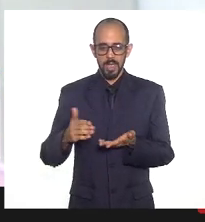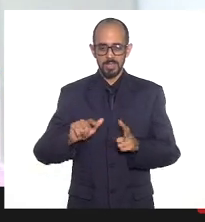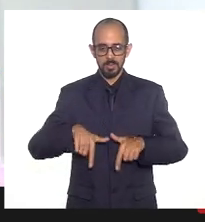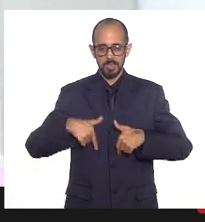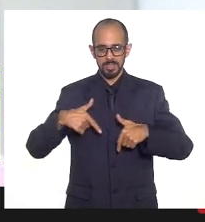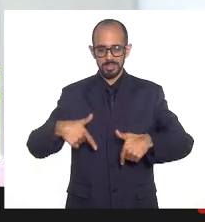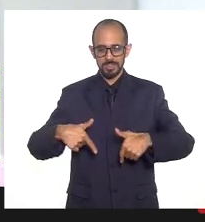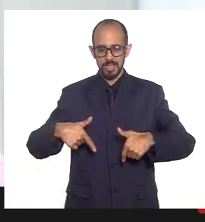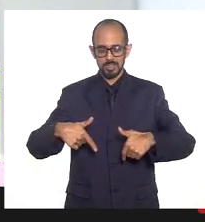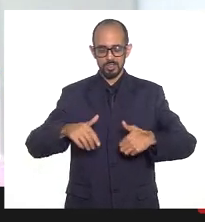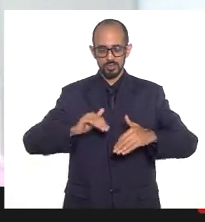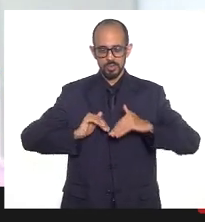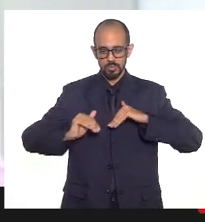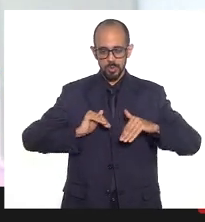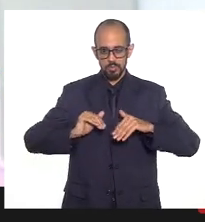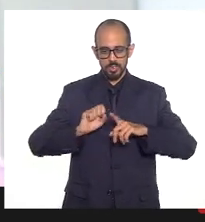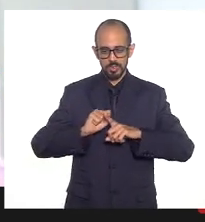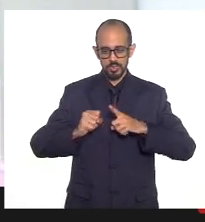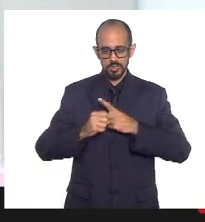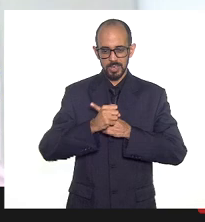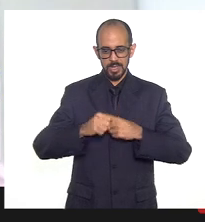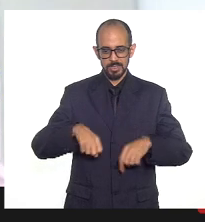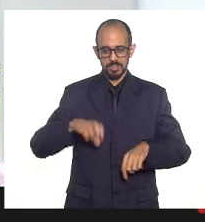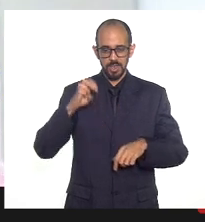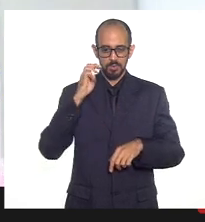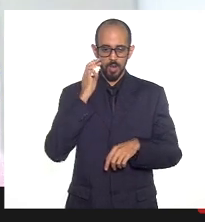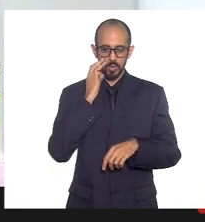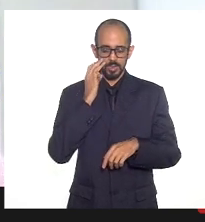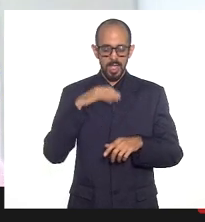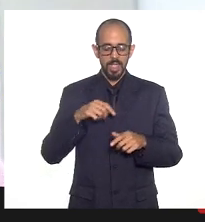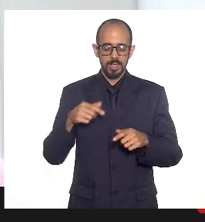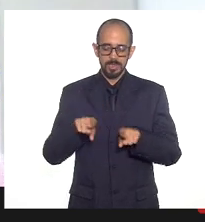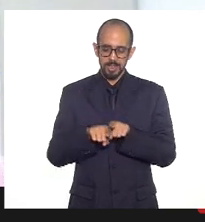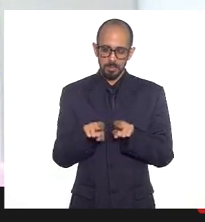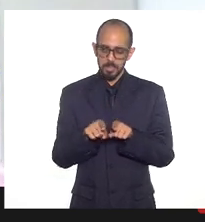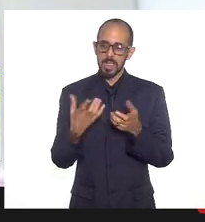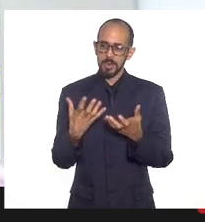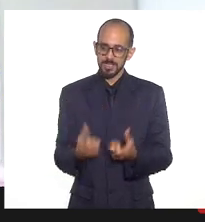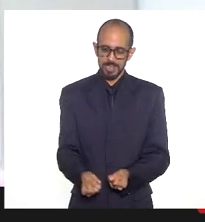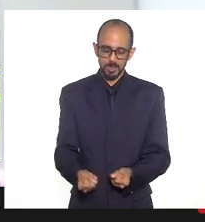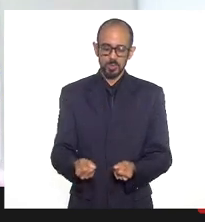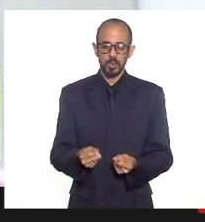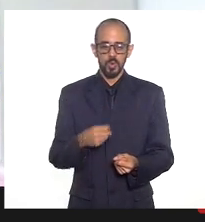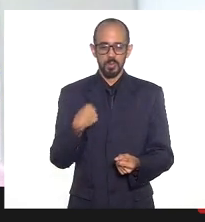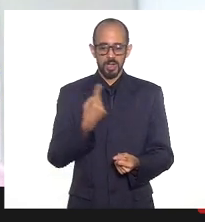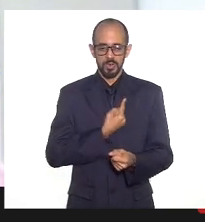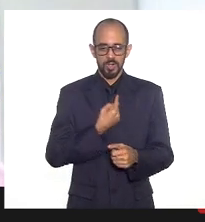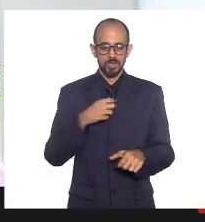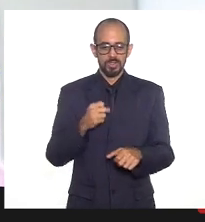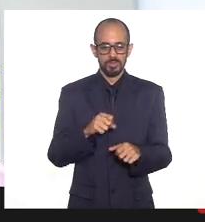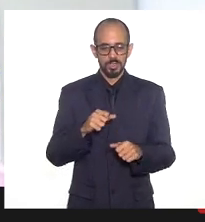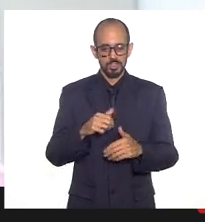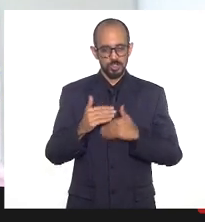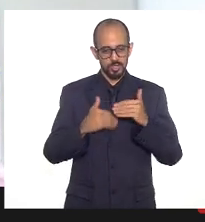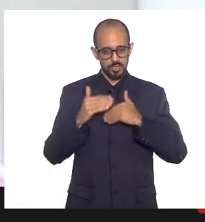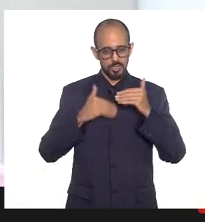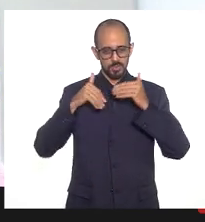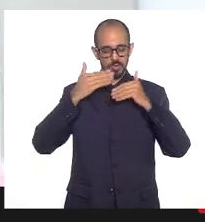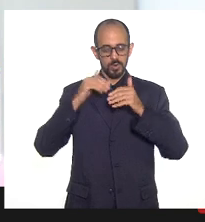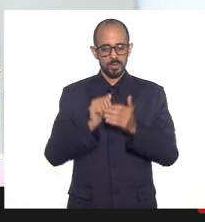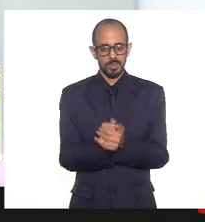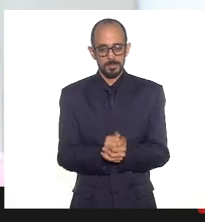dos movimentos sociais, né, que o deputado Valdec abraçou e a gente abraçou junto para construir. A gente, na verdade, no mandato passado já tinha